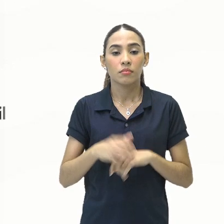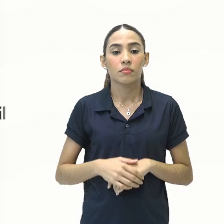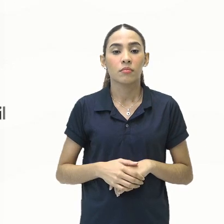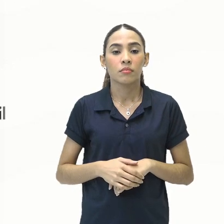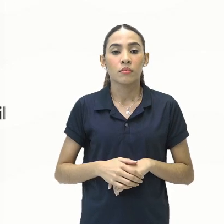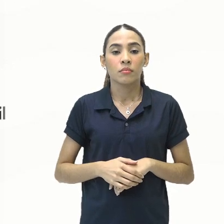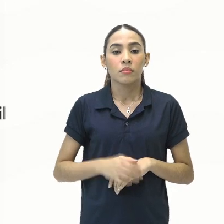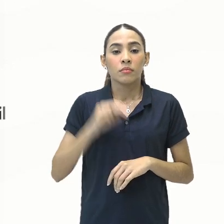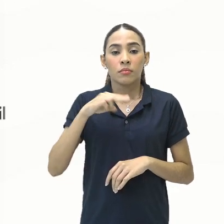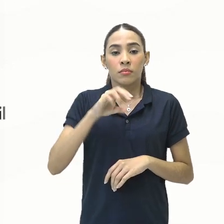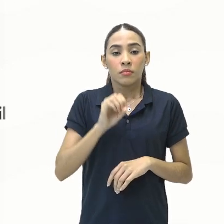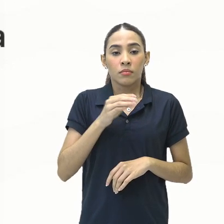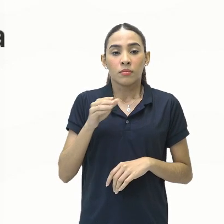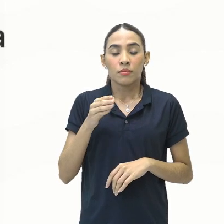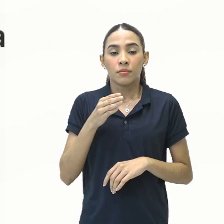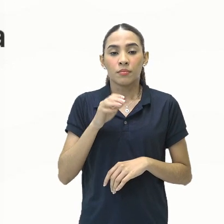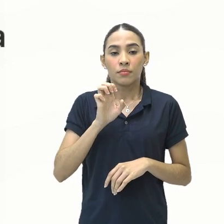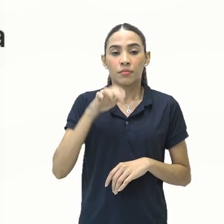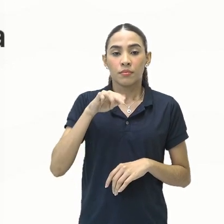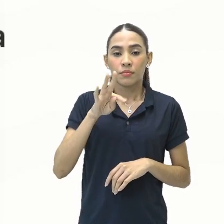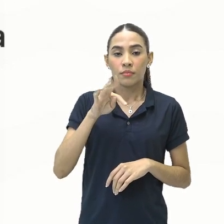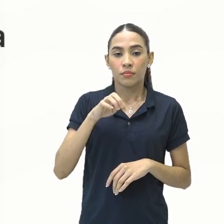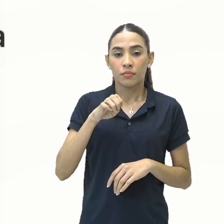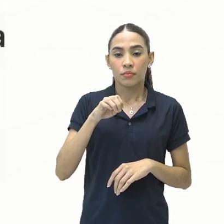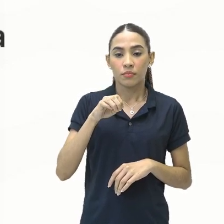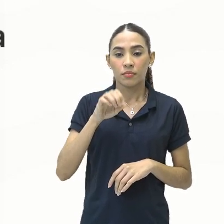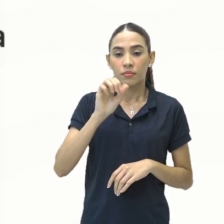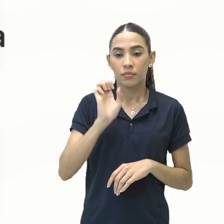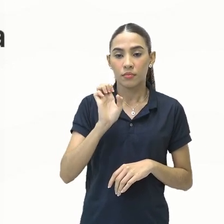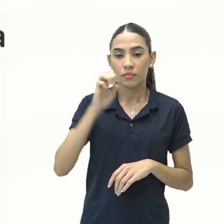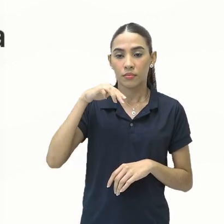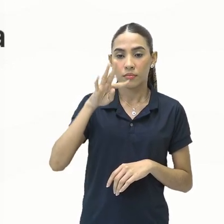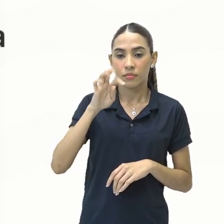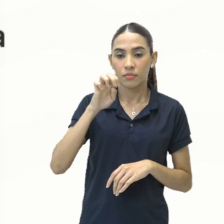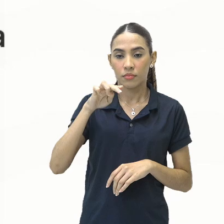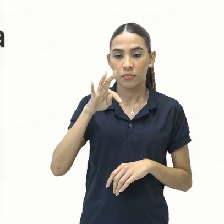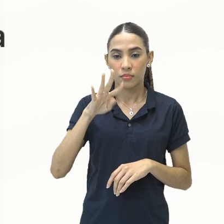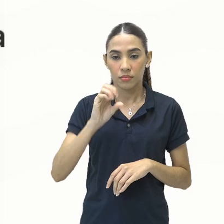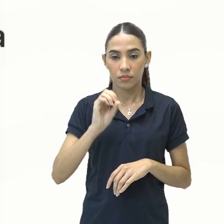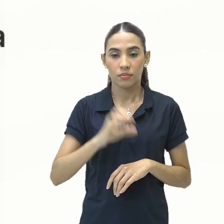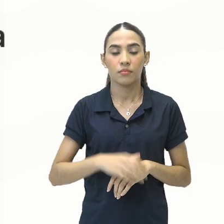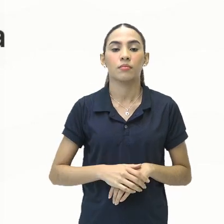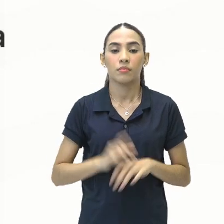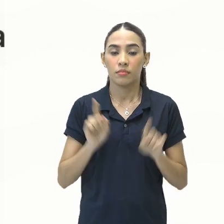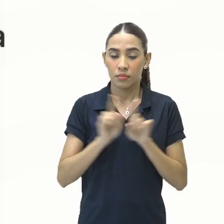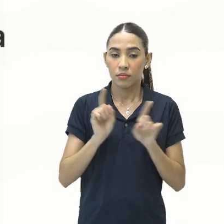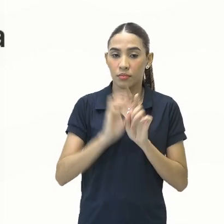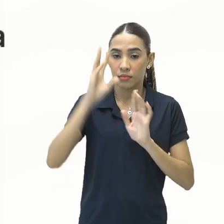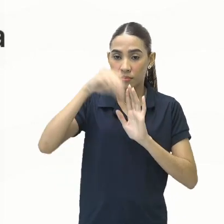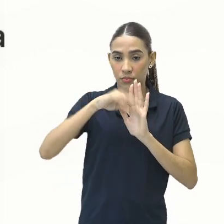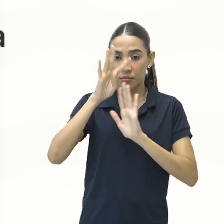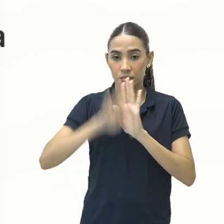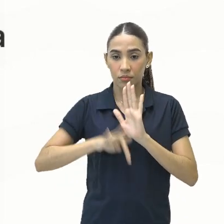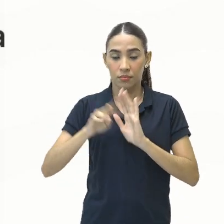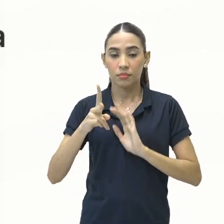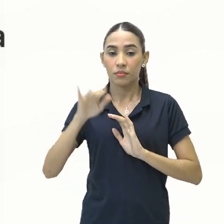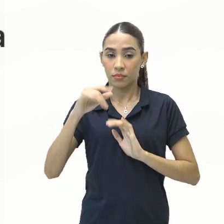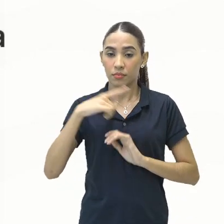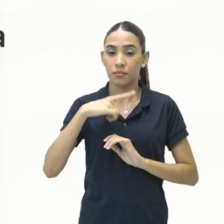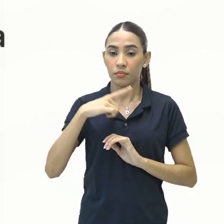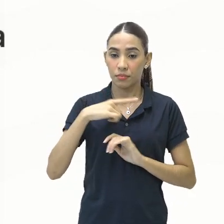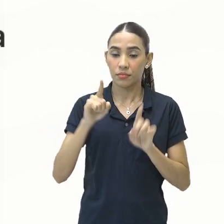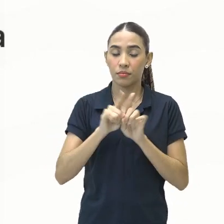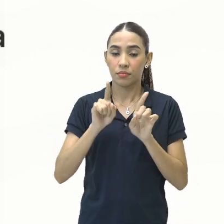no entanto, cadê? Opa! No entanto, vai aparecer também como